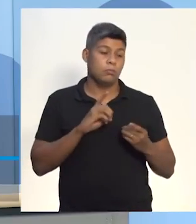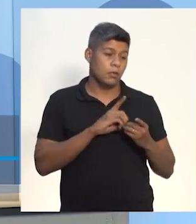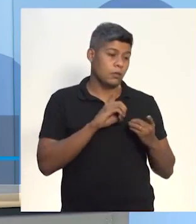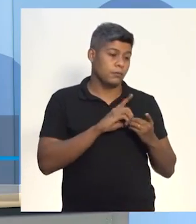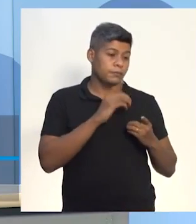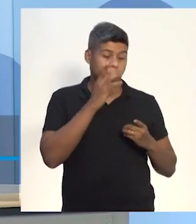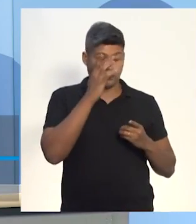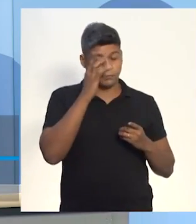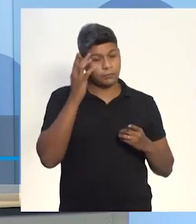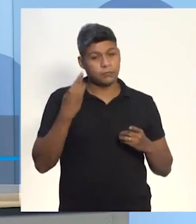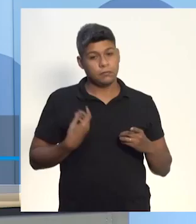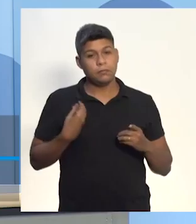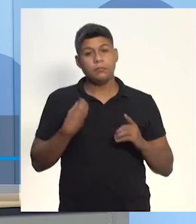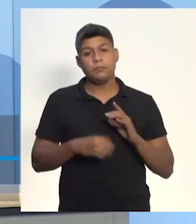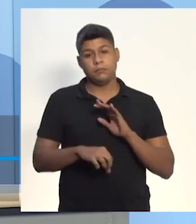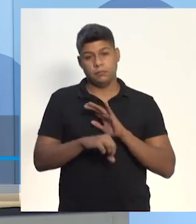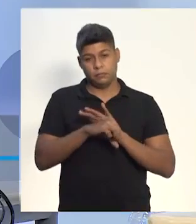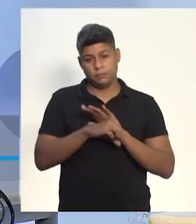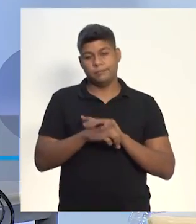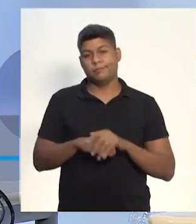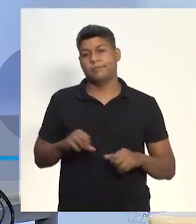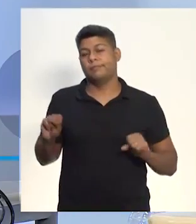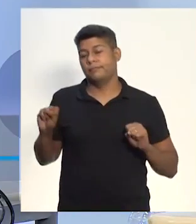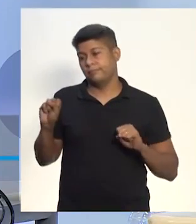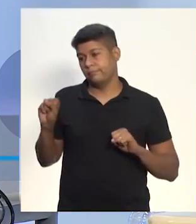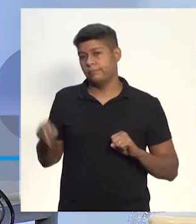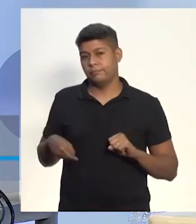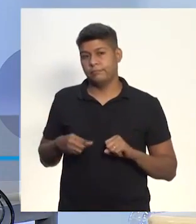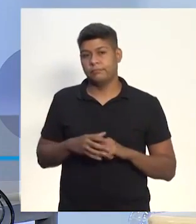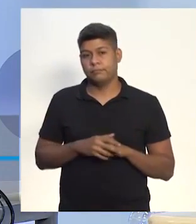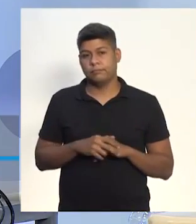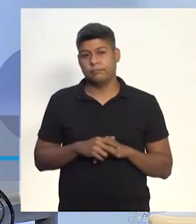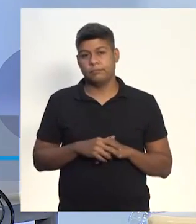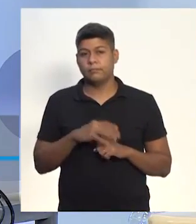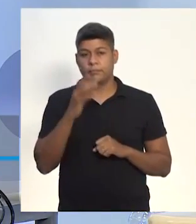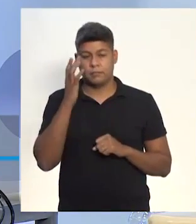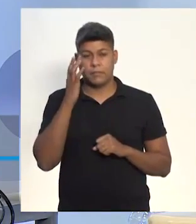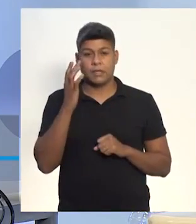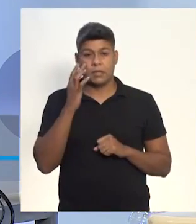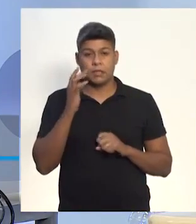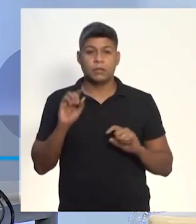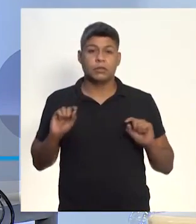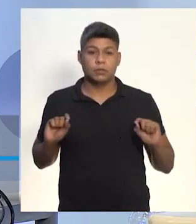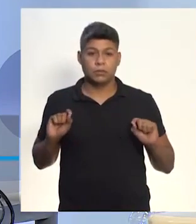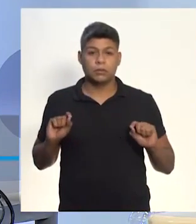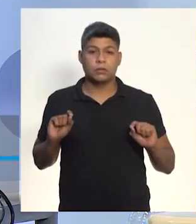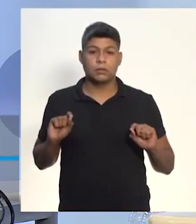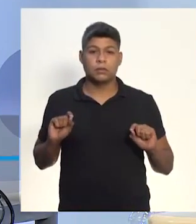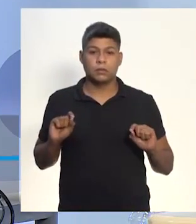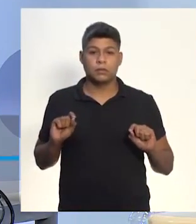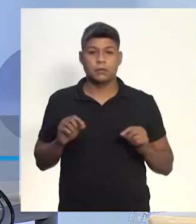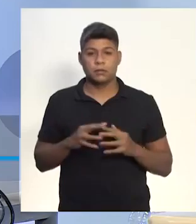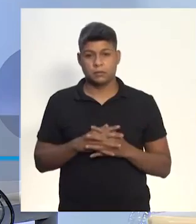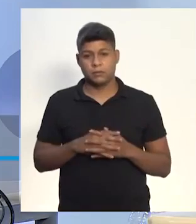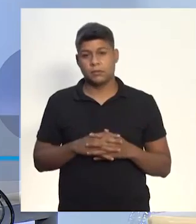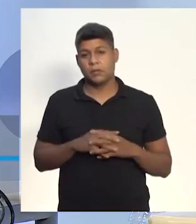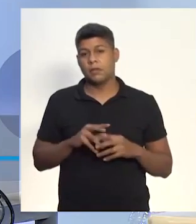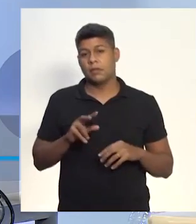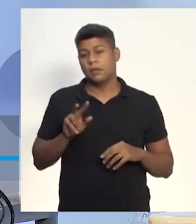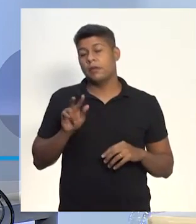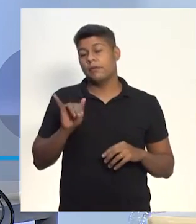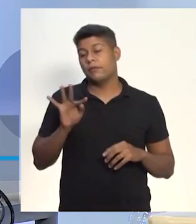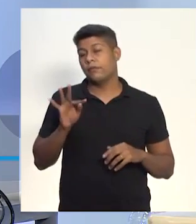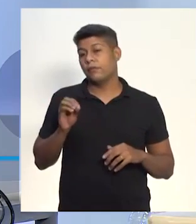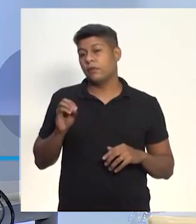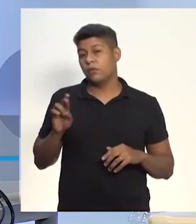daquele que é considerado criminoso. Exatamente. Eu acho que acho que era isso que Victor Hugo